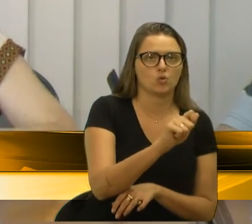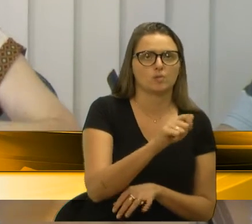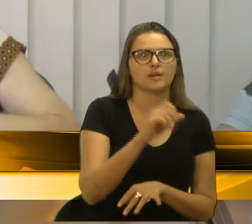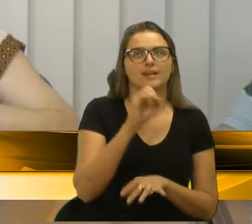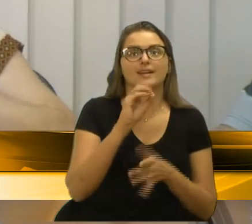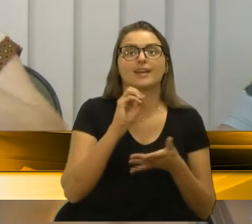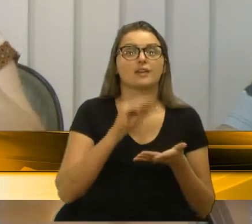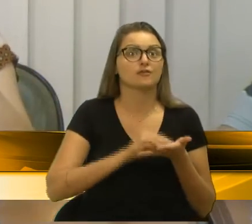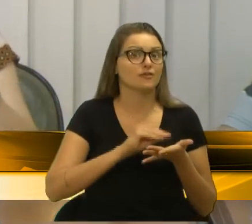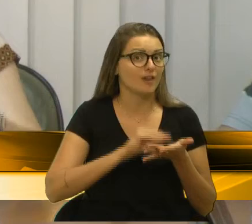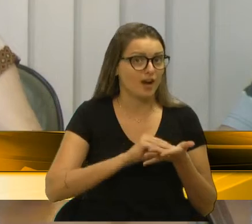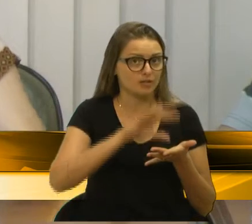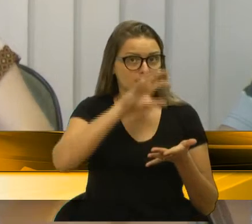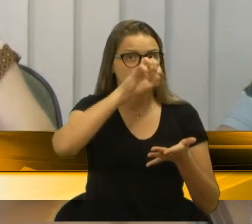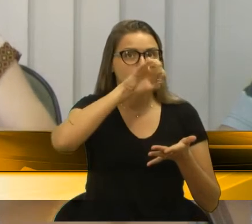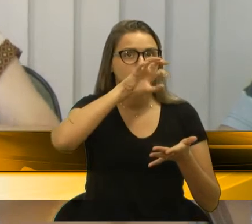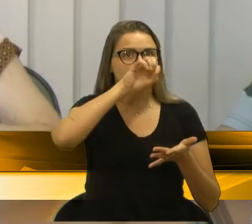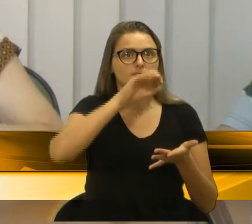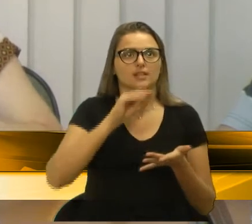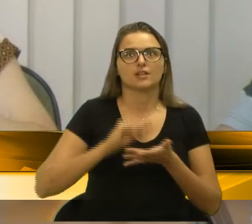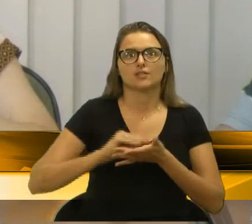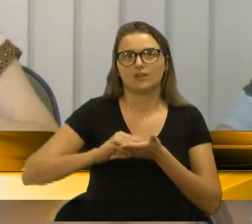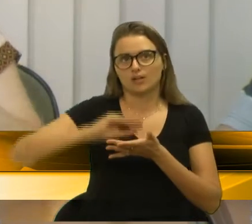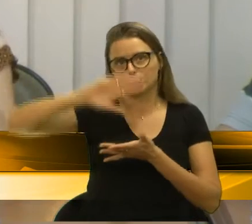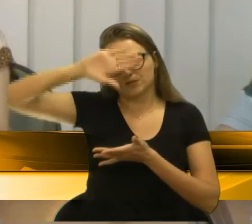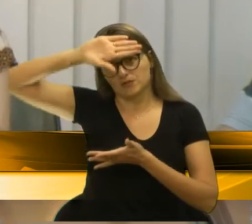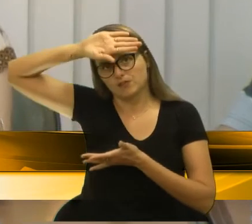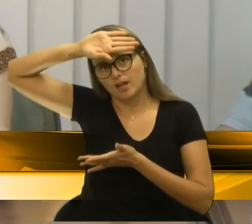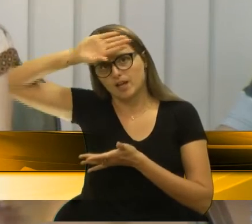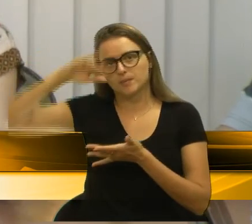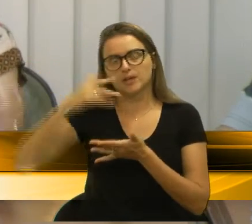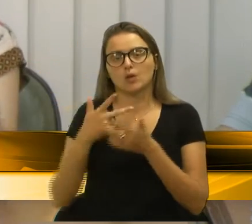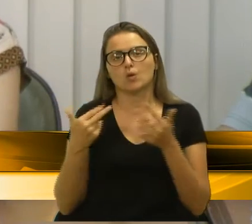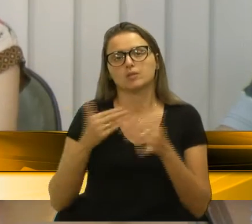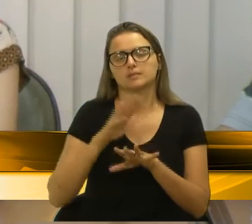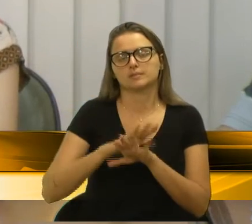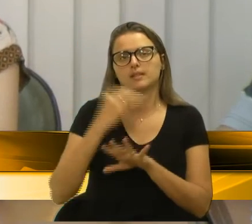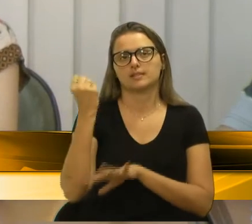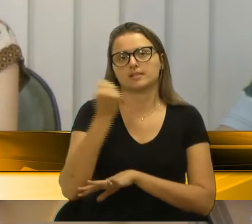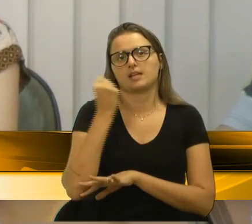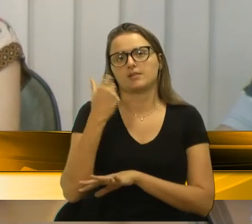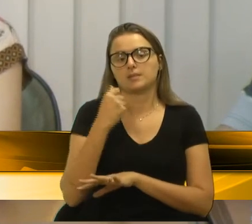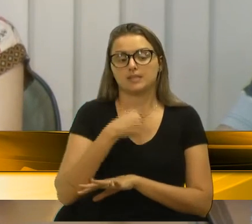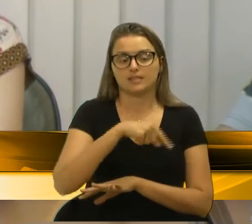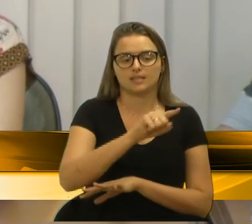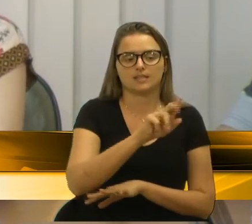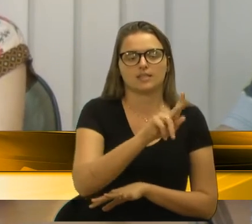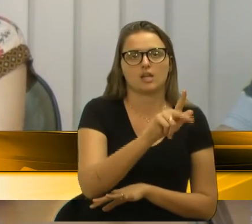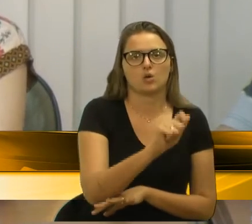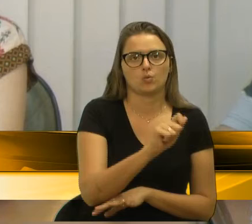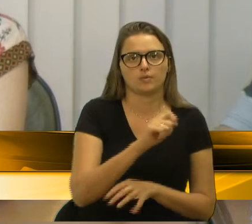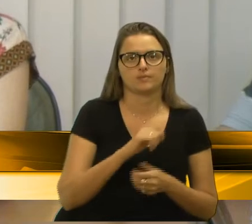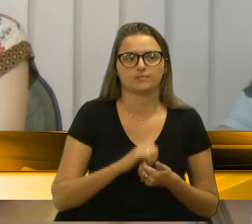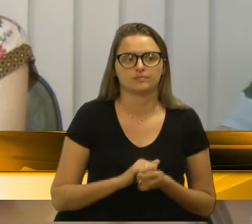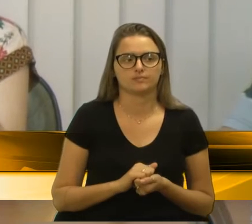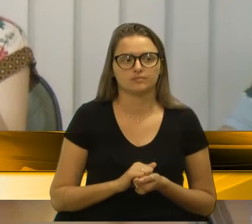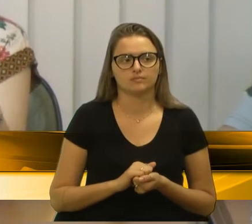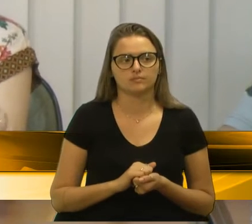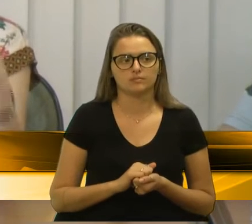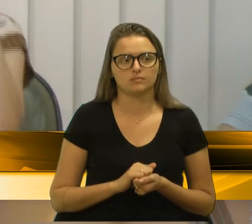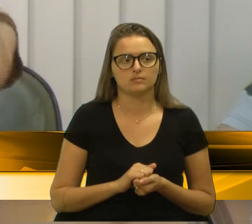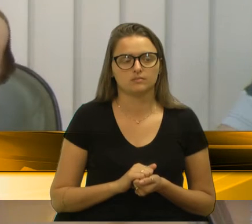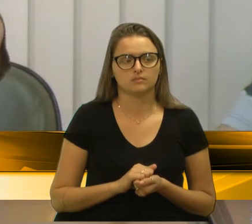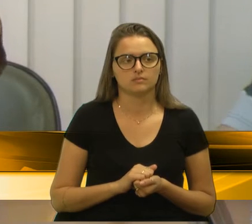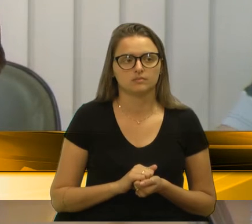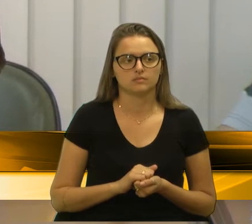ar, quem está com sinais de gravidade, tá? Então, essas pessoas é que tem que procurar UPA. Inclusive, quando